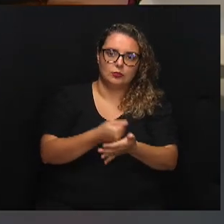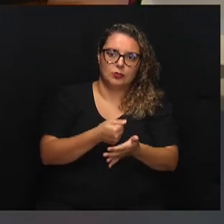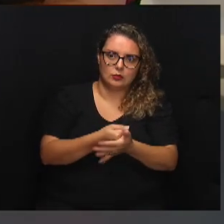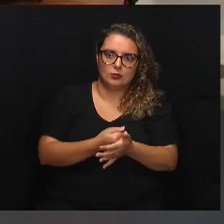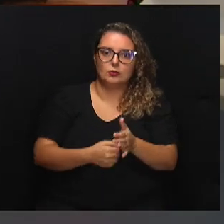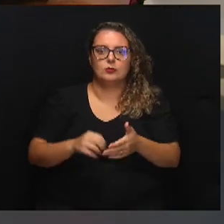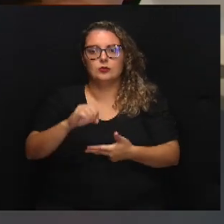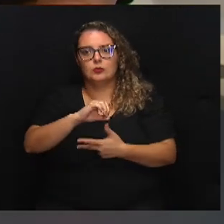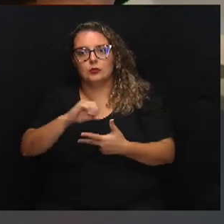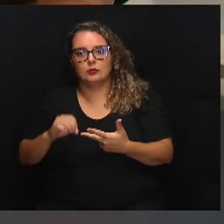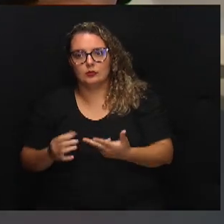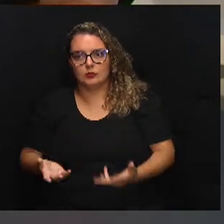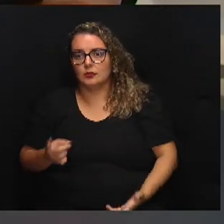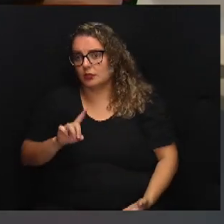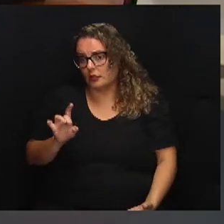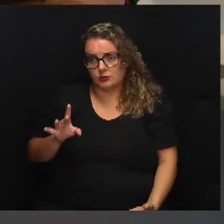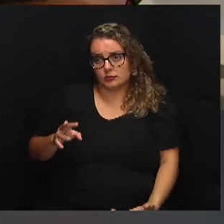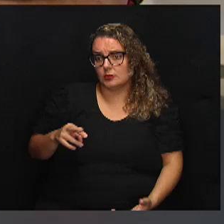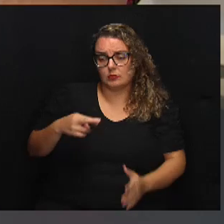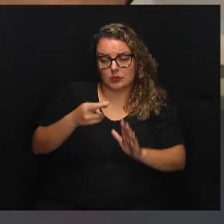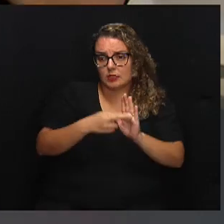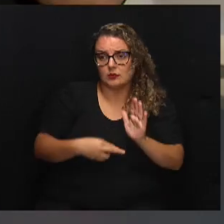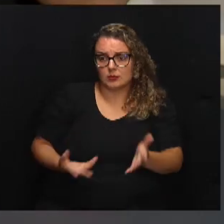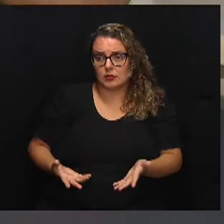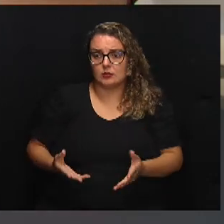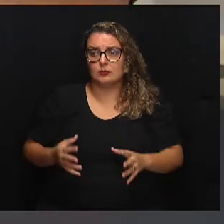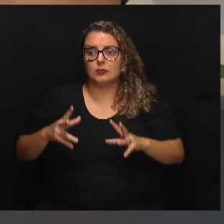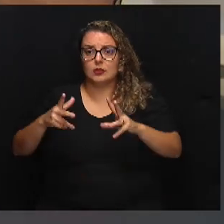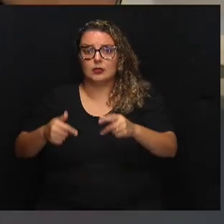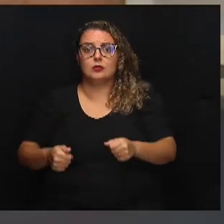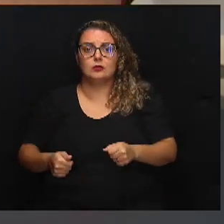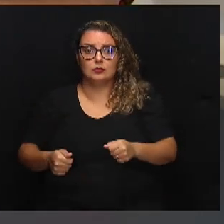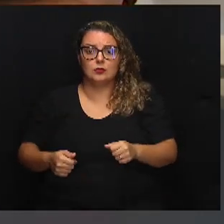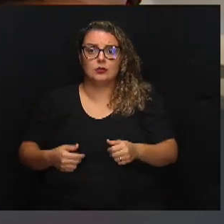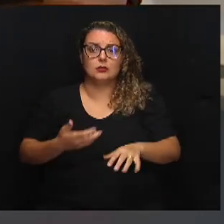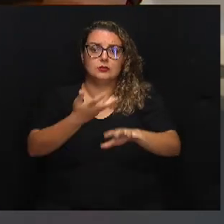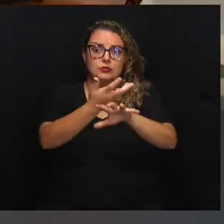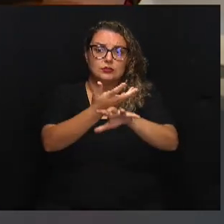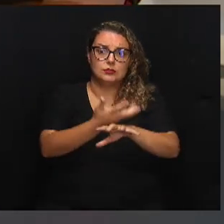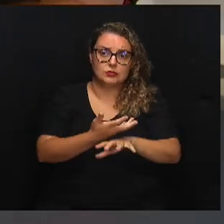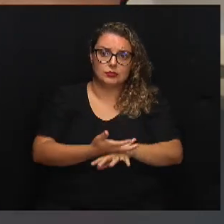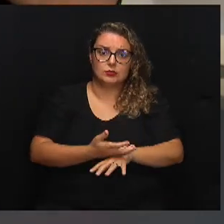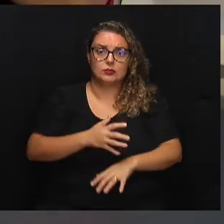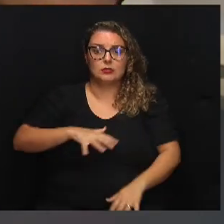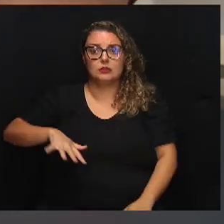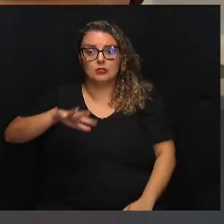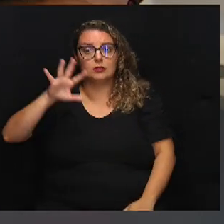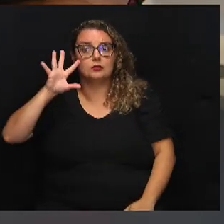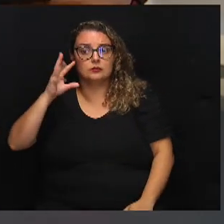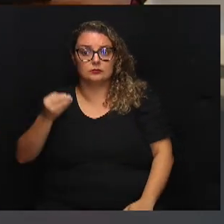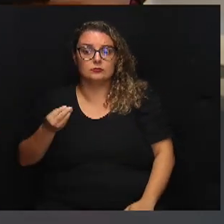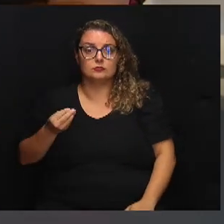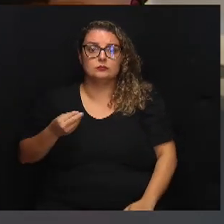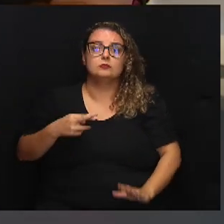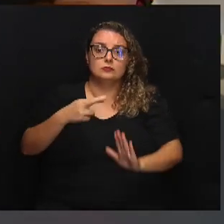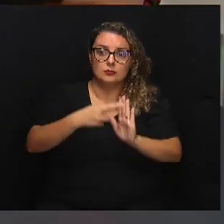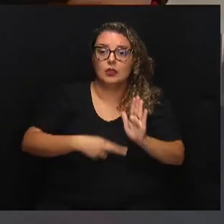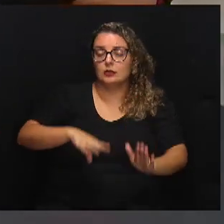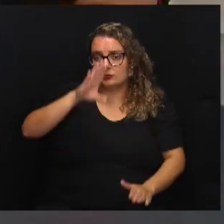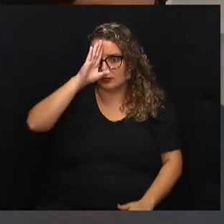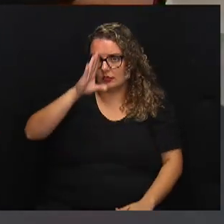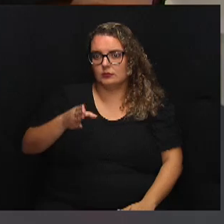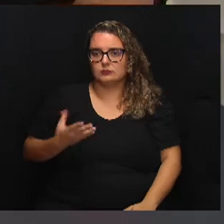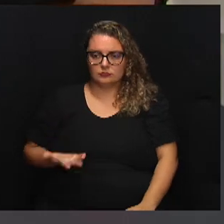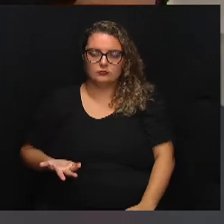Enem. Aliás, não só para a redação, vale para o estudo de todas as disciplinas, de todas as áreas do conhecimento, mas para a redação principalmente, aí,